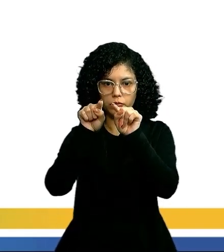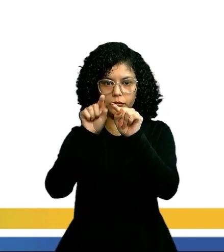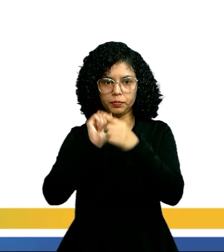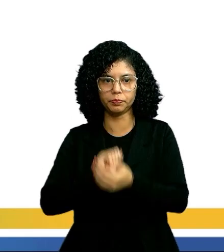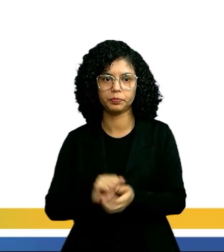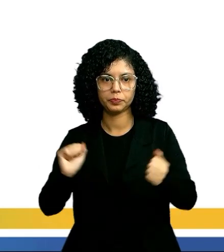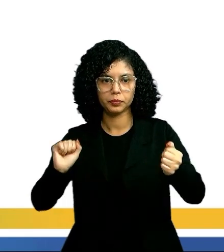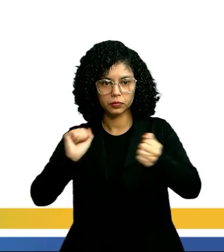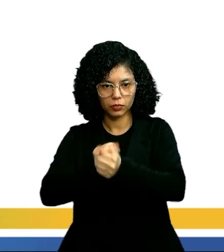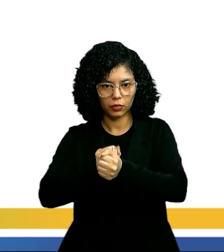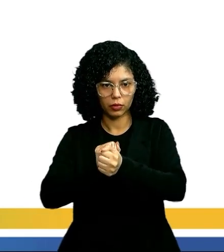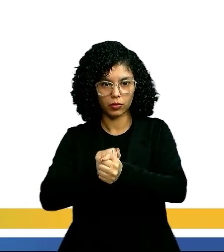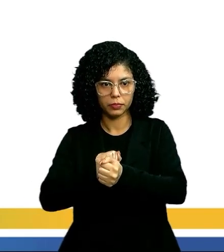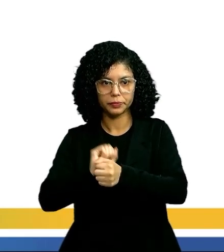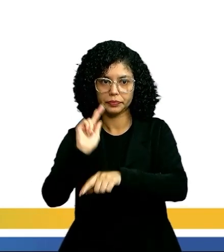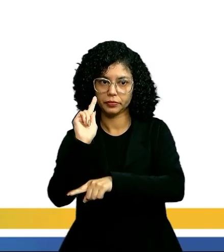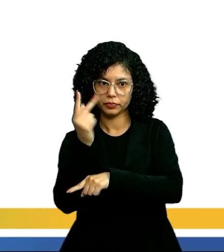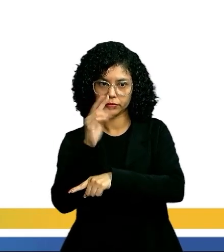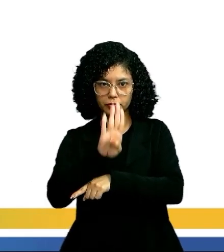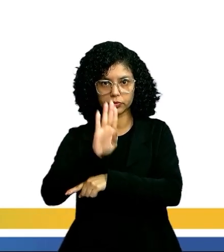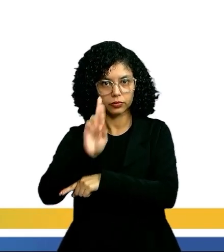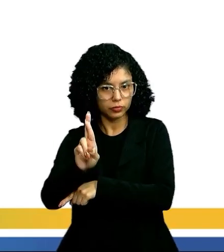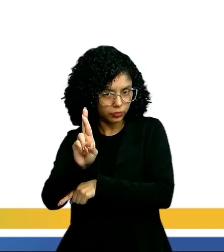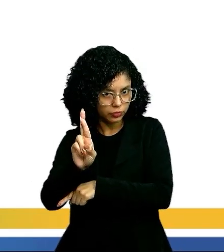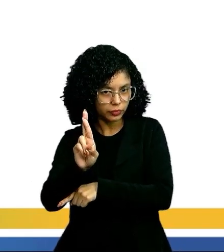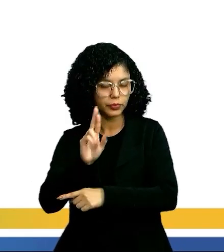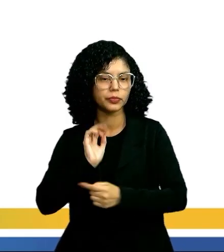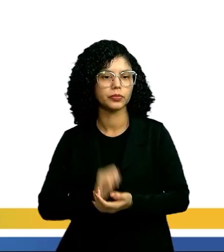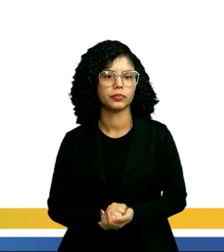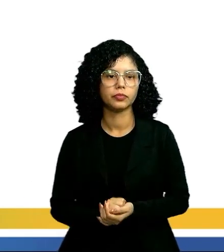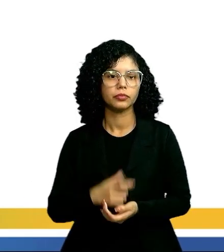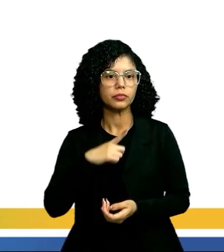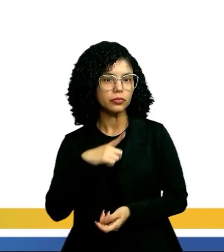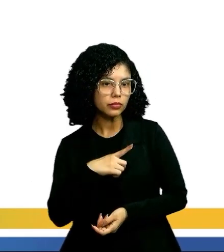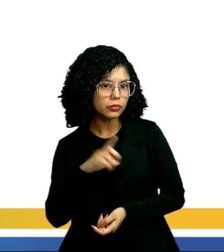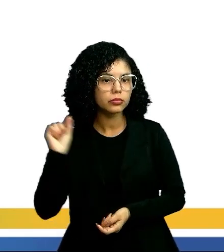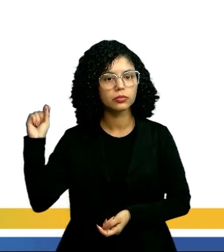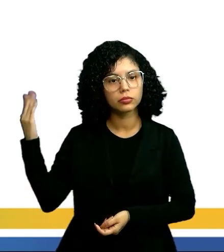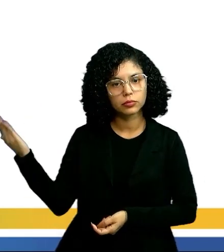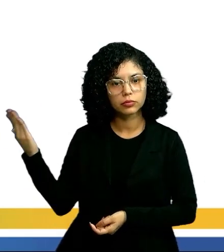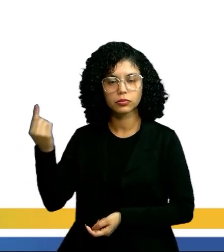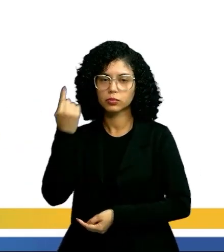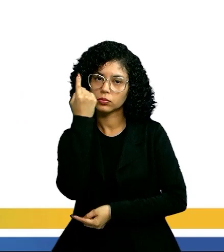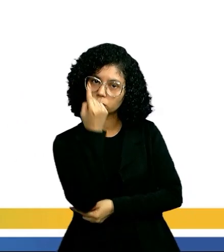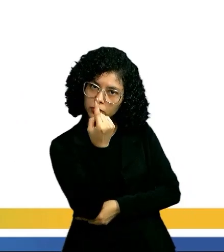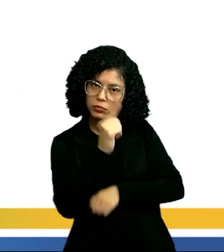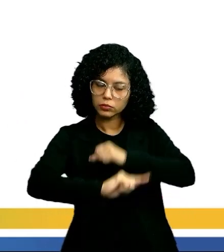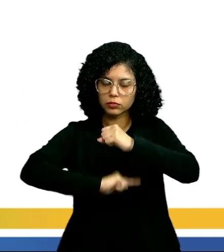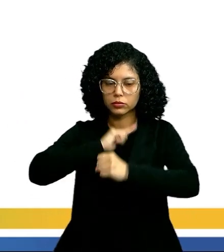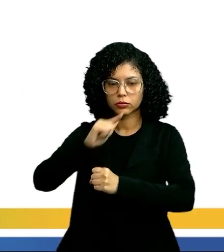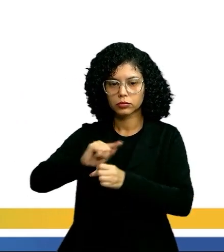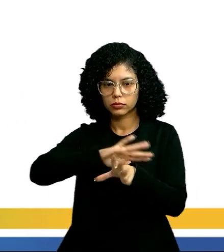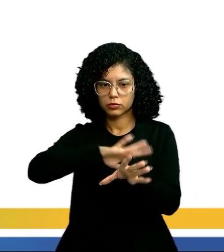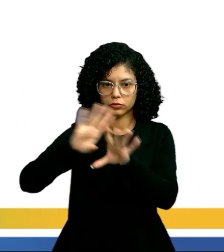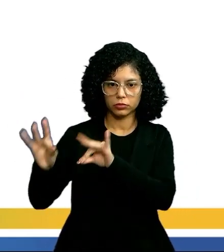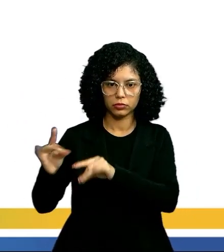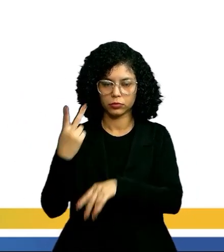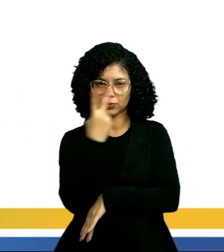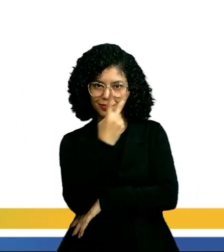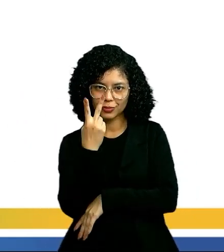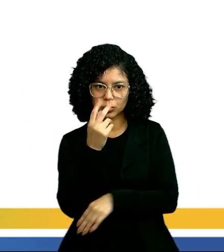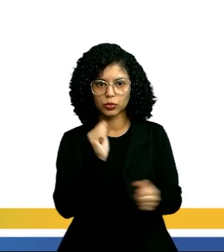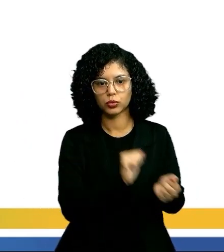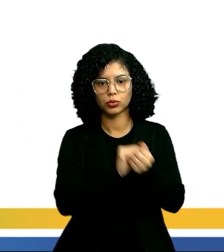pontinhos, junto ao átomo de Br, do bromo. Então, nesse caso, um átomo só, ele levou o par